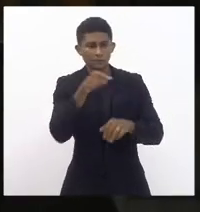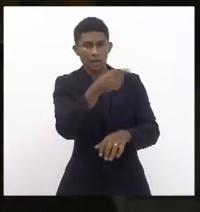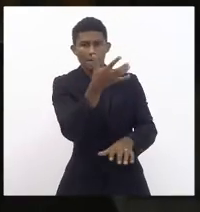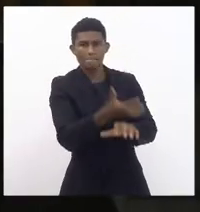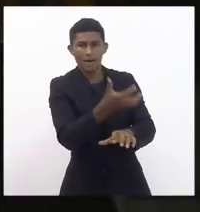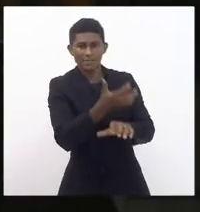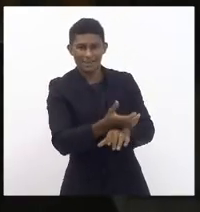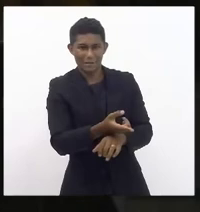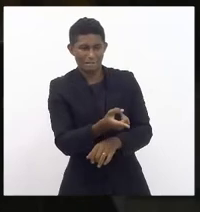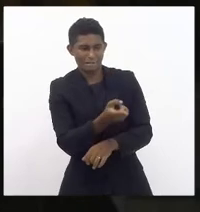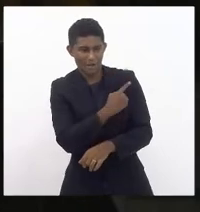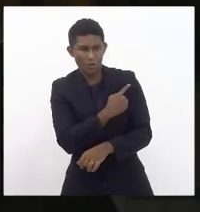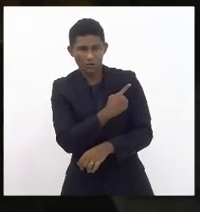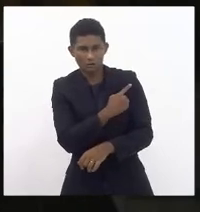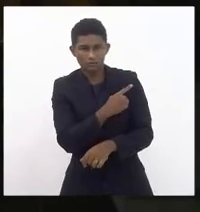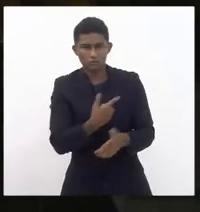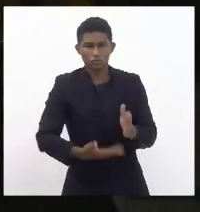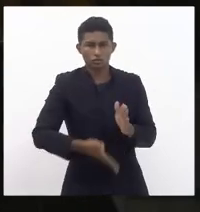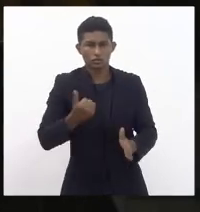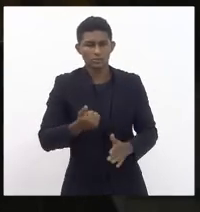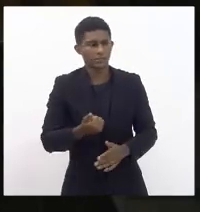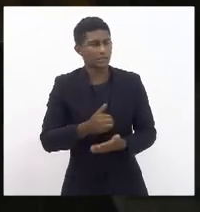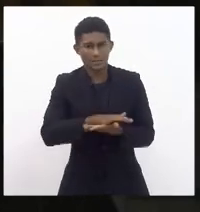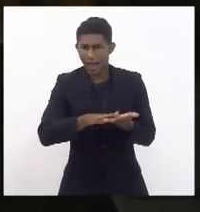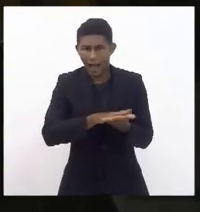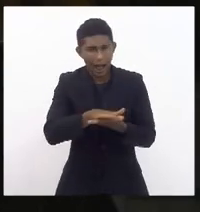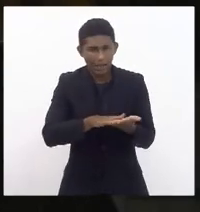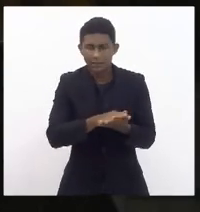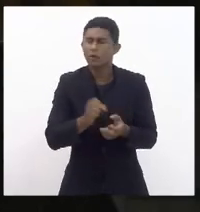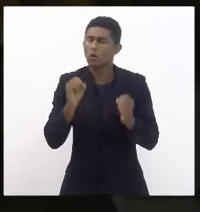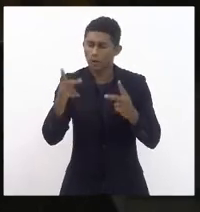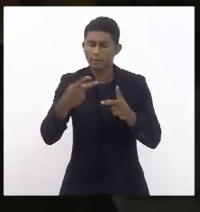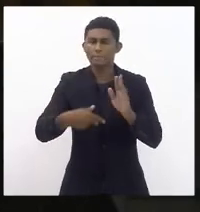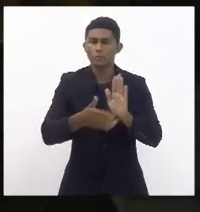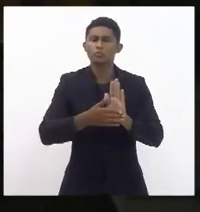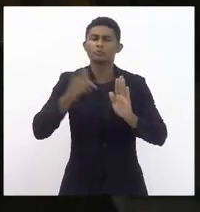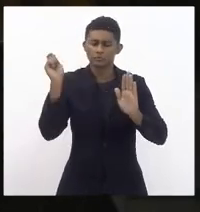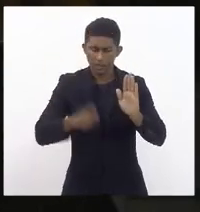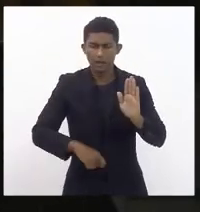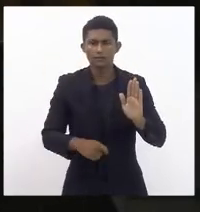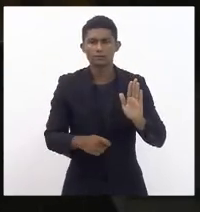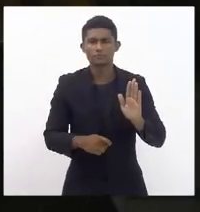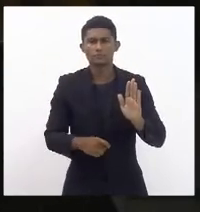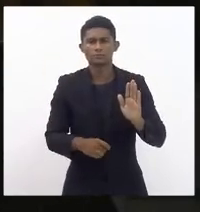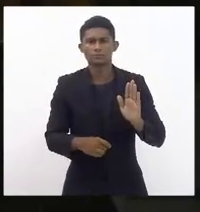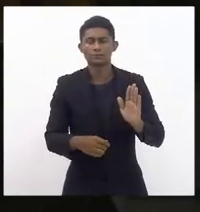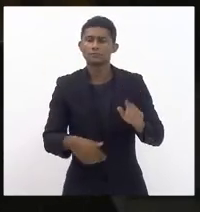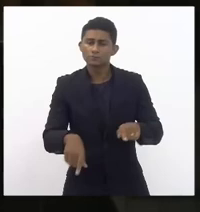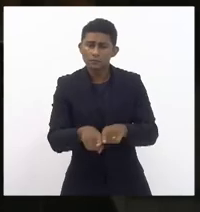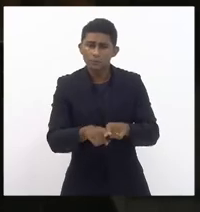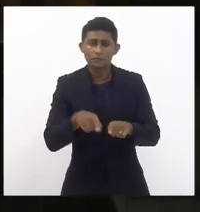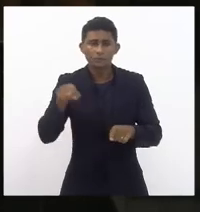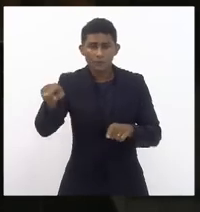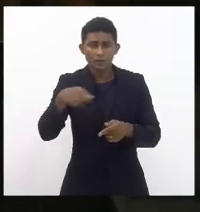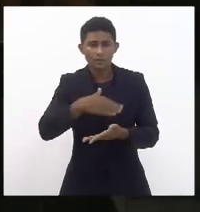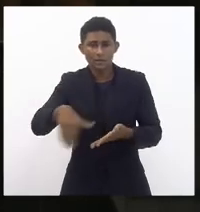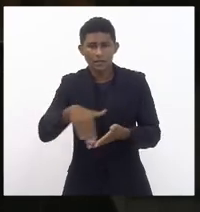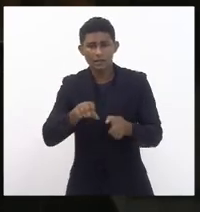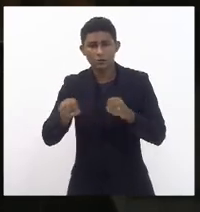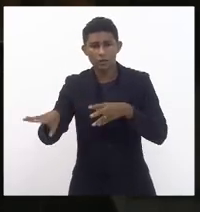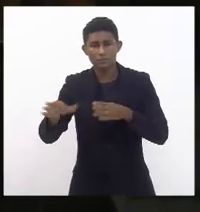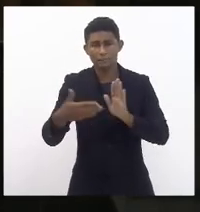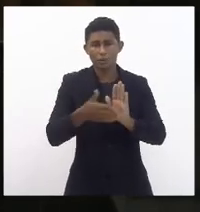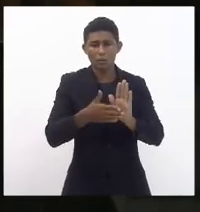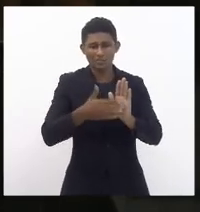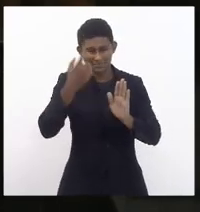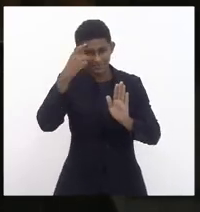do primeiro ano do ensino médio é possível e da própria proposta da Seduc onde ela tirava